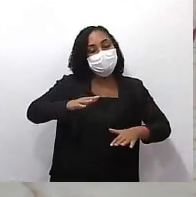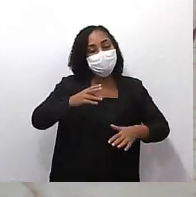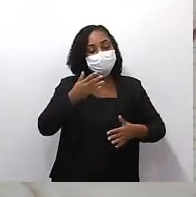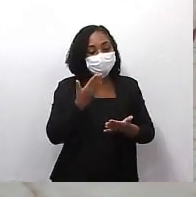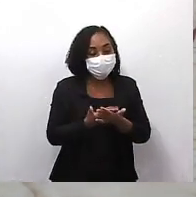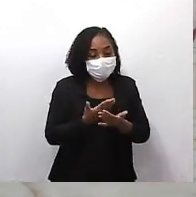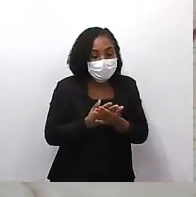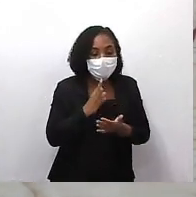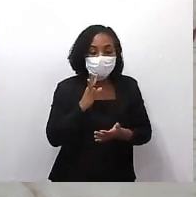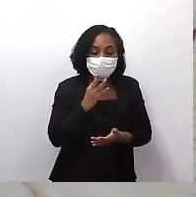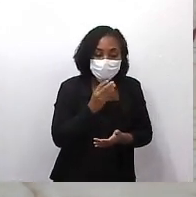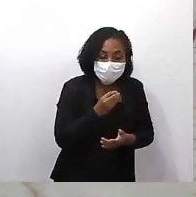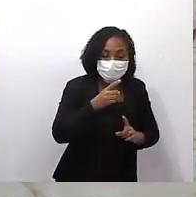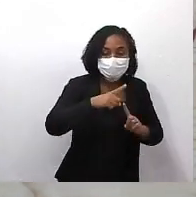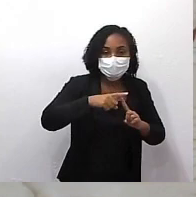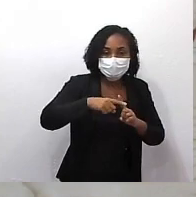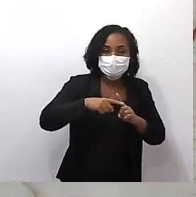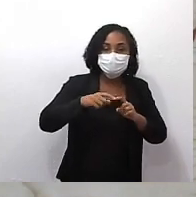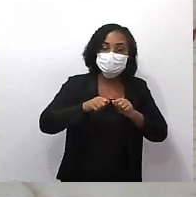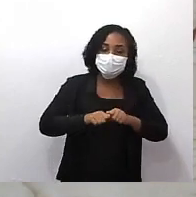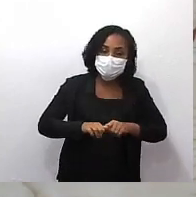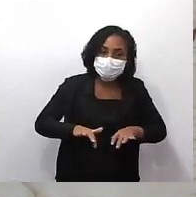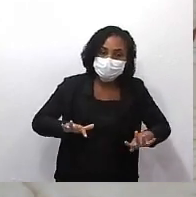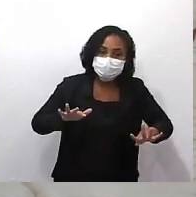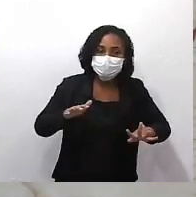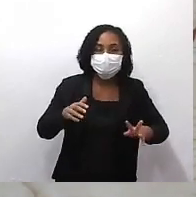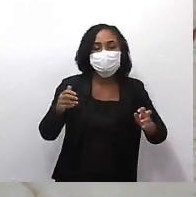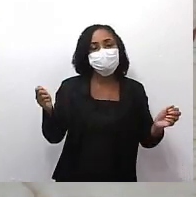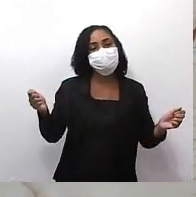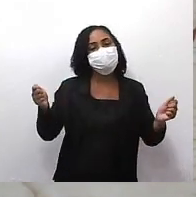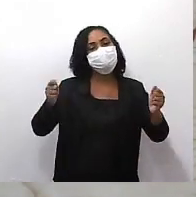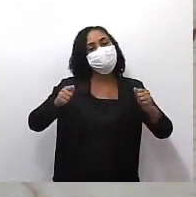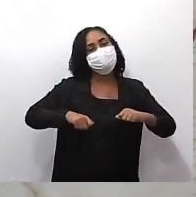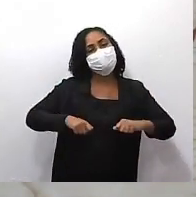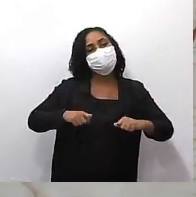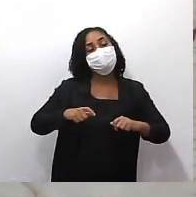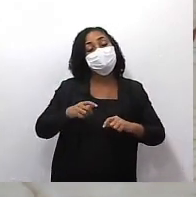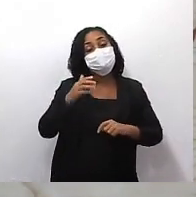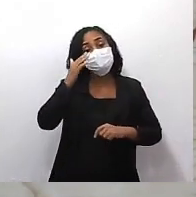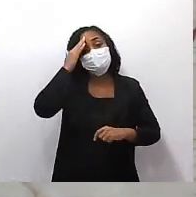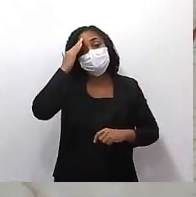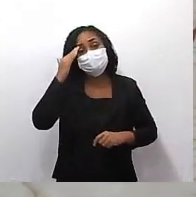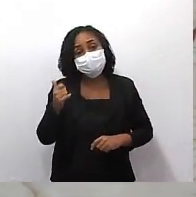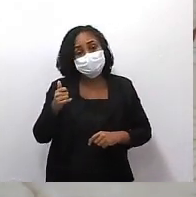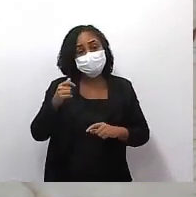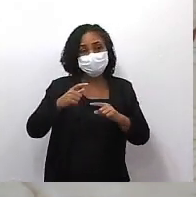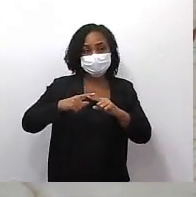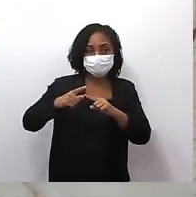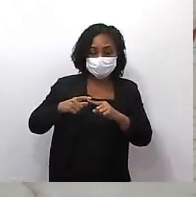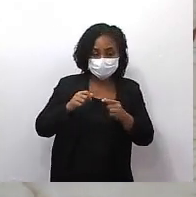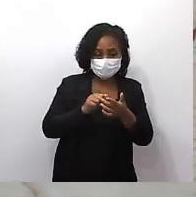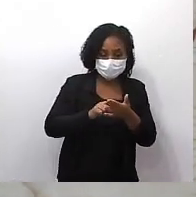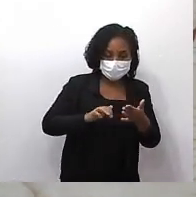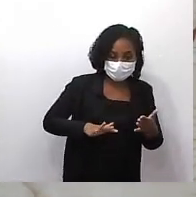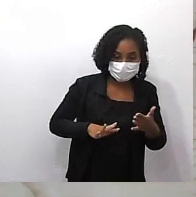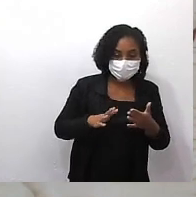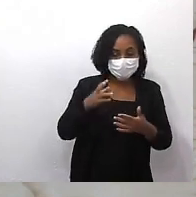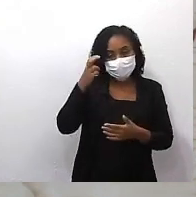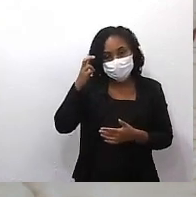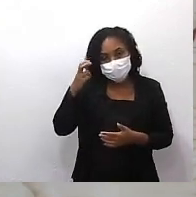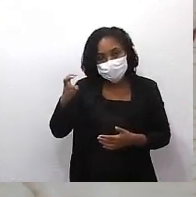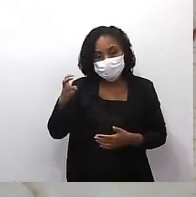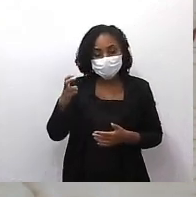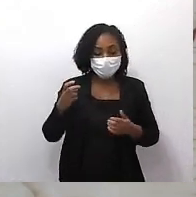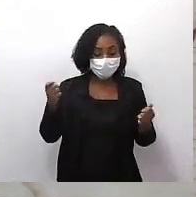gente conhecer as drenagens dos rios para que a gente possa, né, saber que tipo de atividade, que tipo de cultura eu